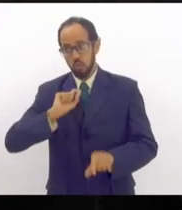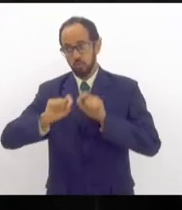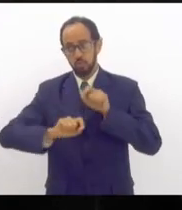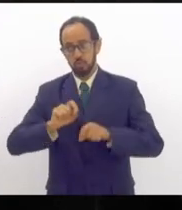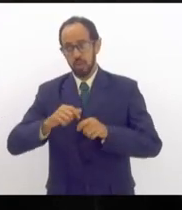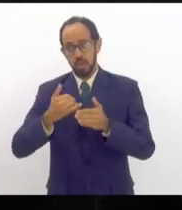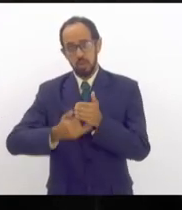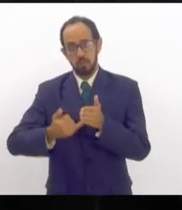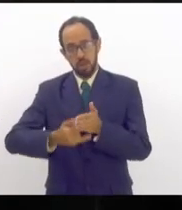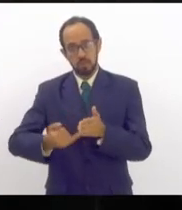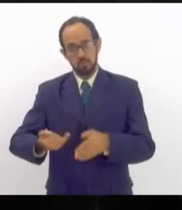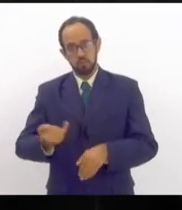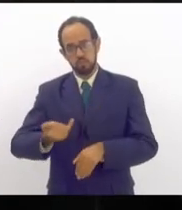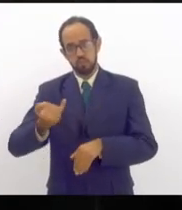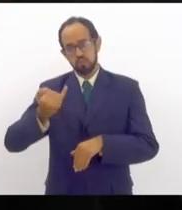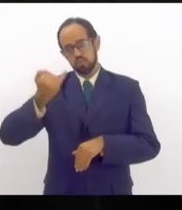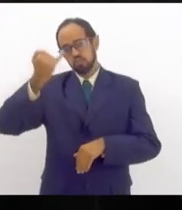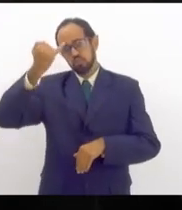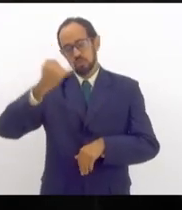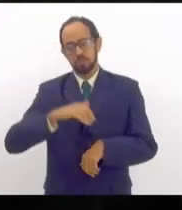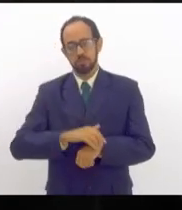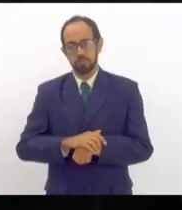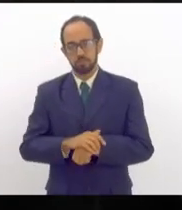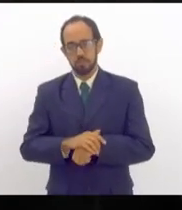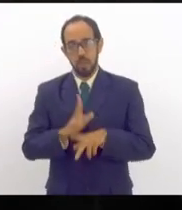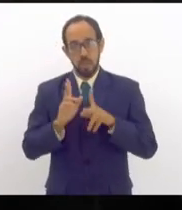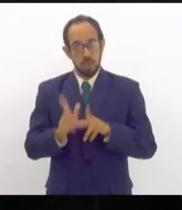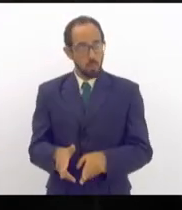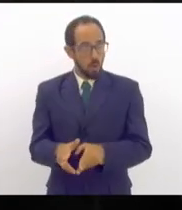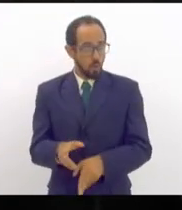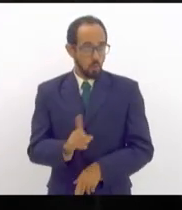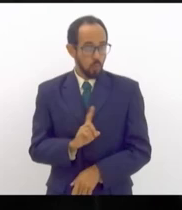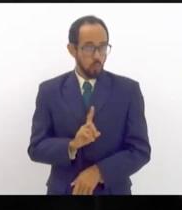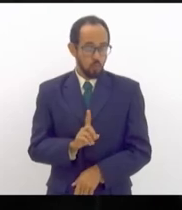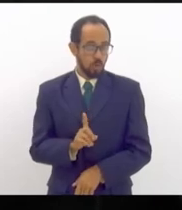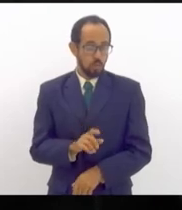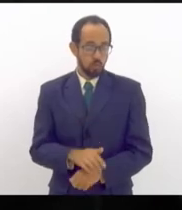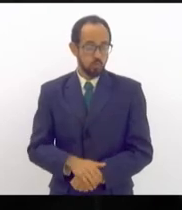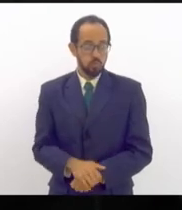retomou não com a mesma intensidade